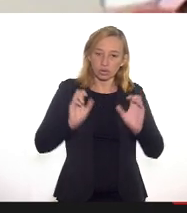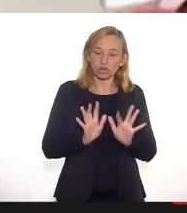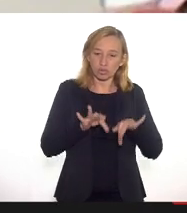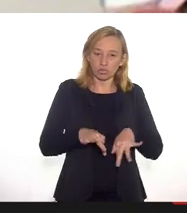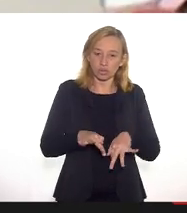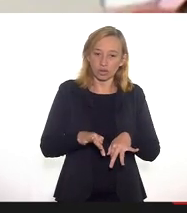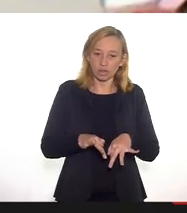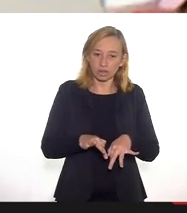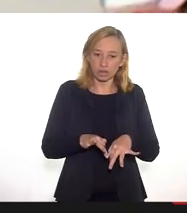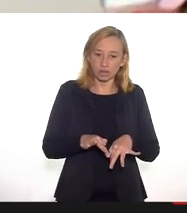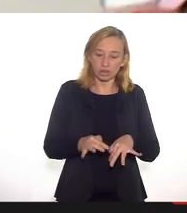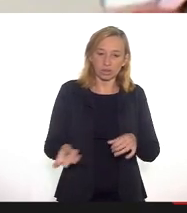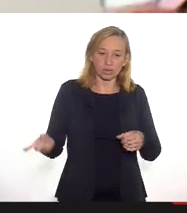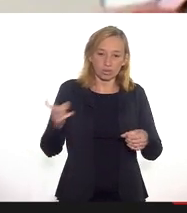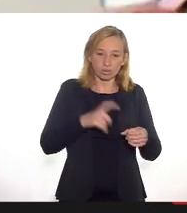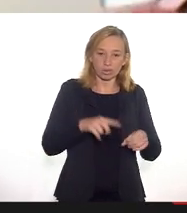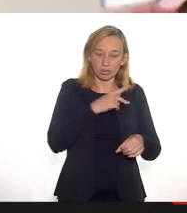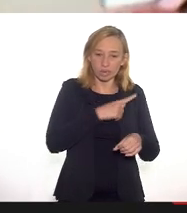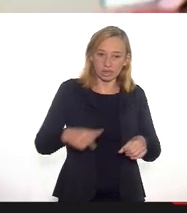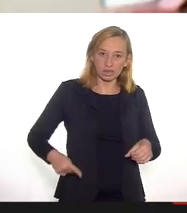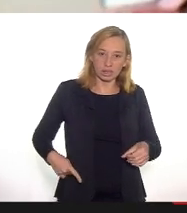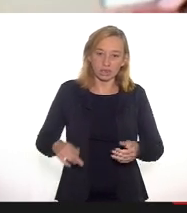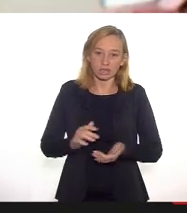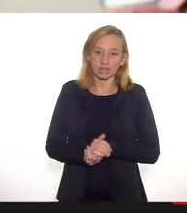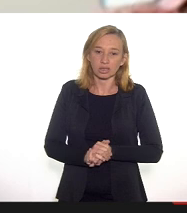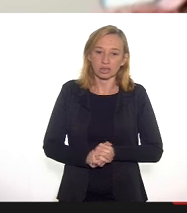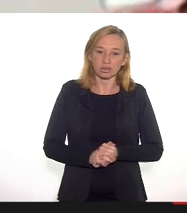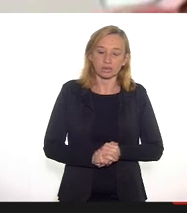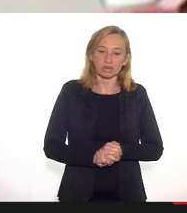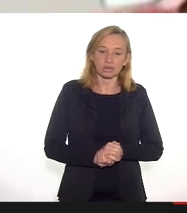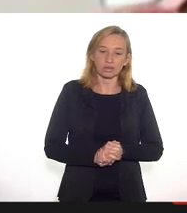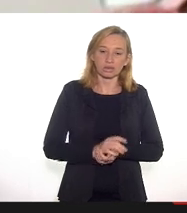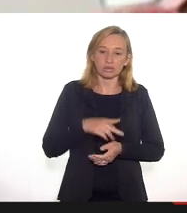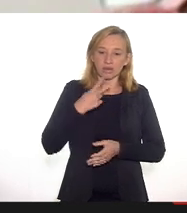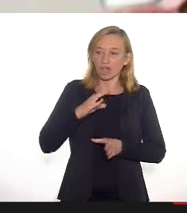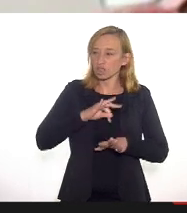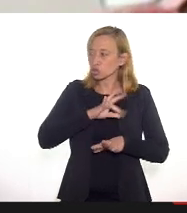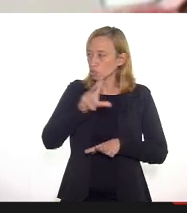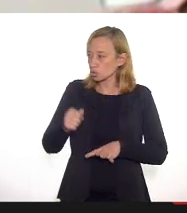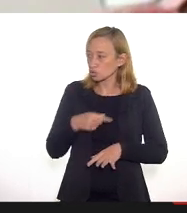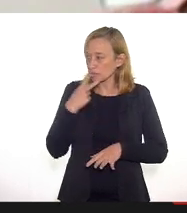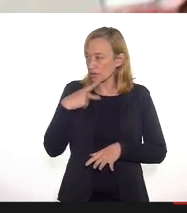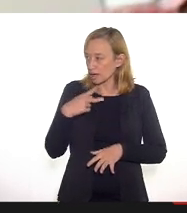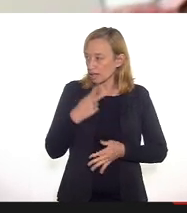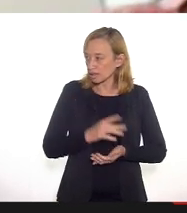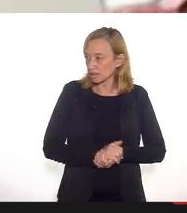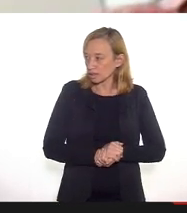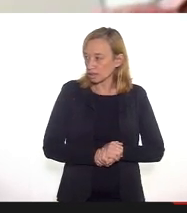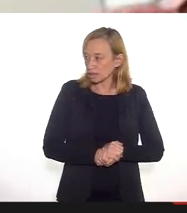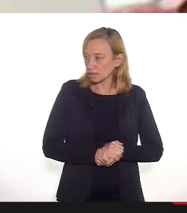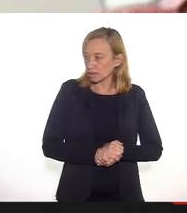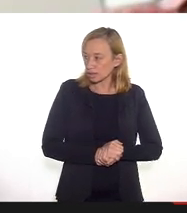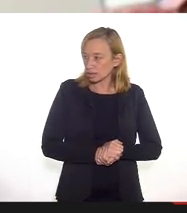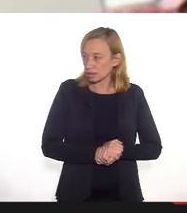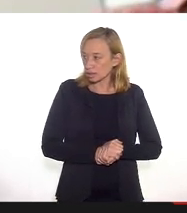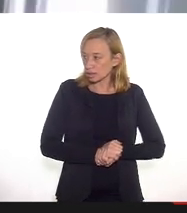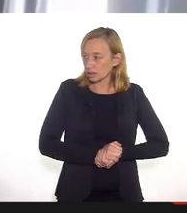quando a palavra for voltar ao presidente, a gente dê uma amarrada com tudo que foi levantado. Estou preocupado